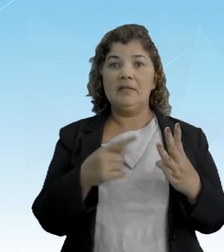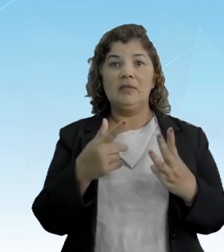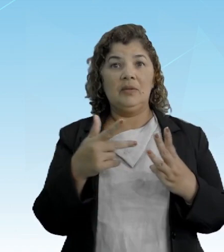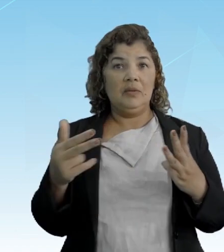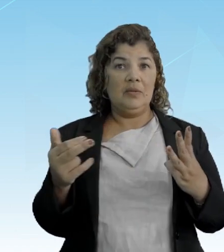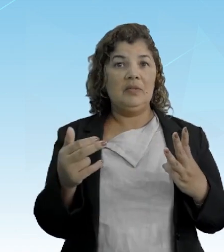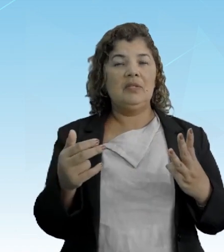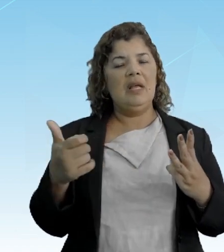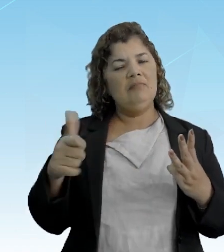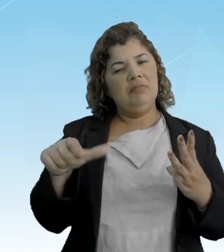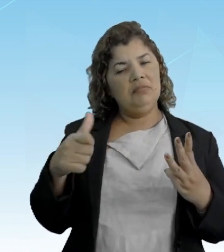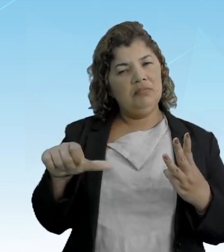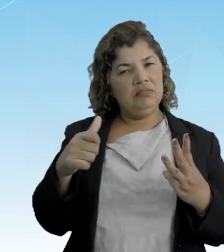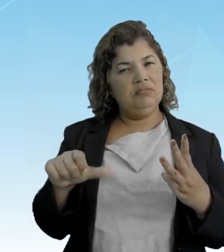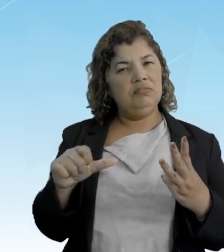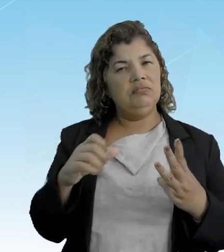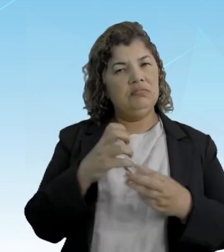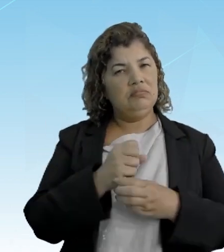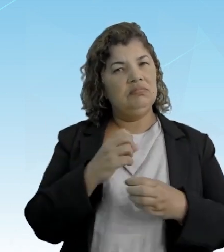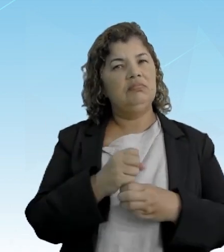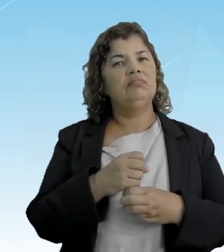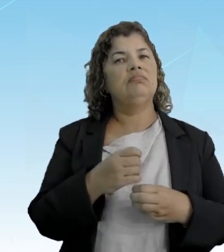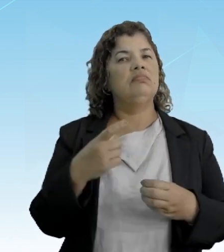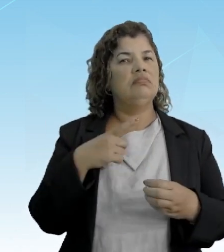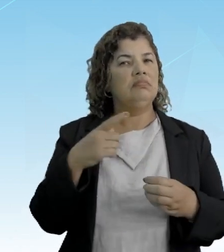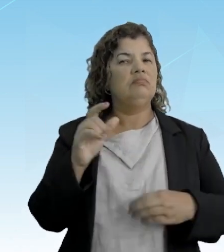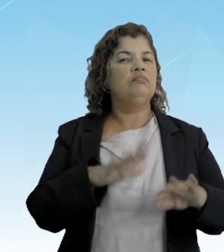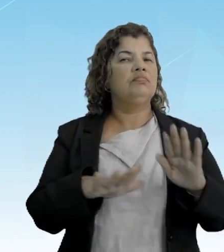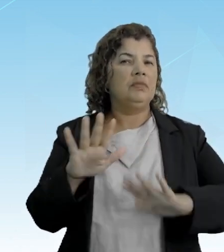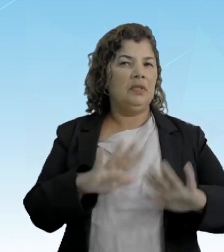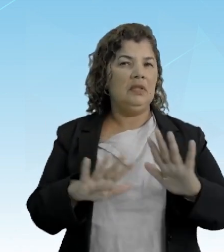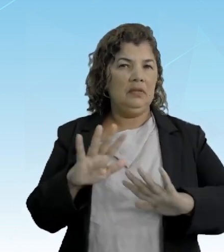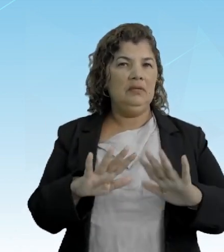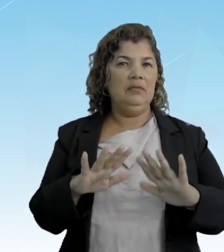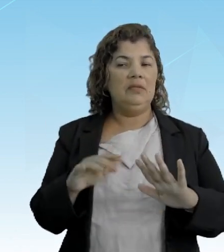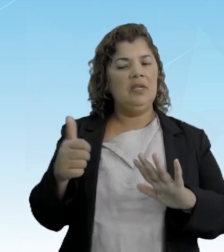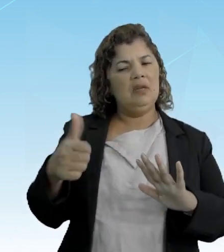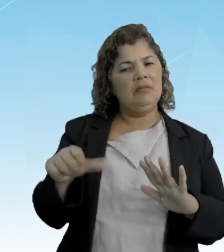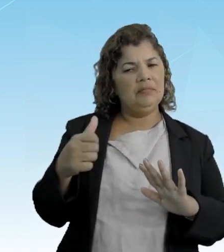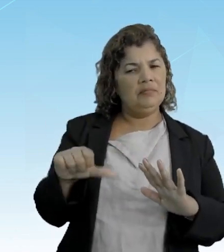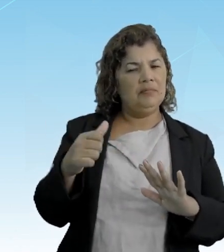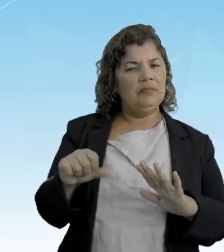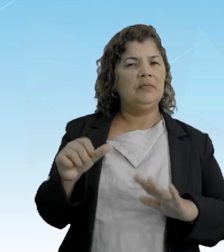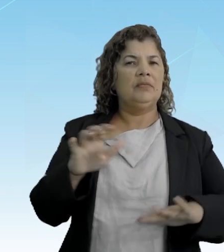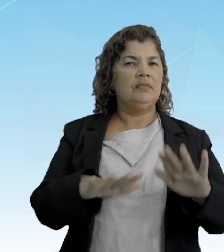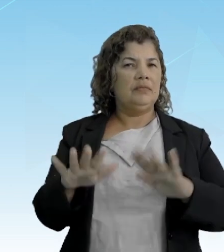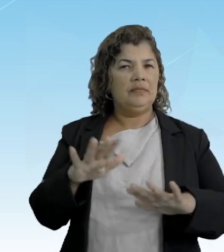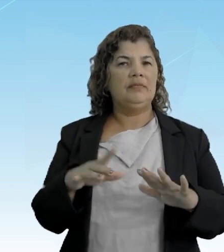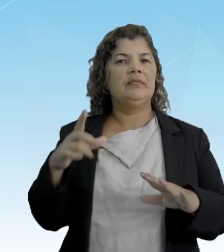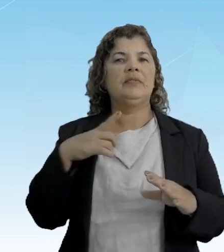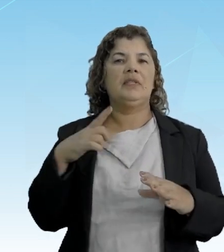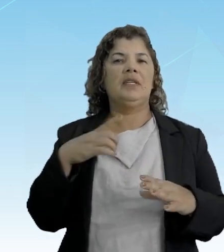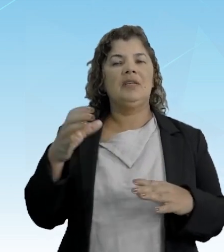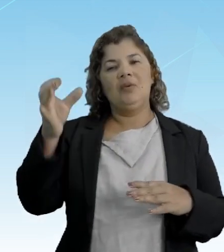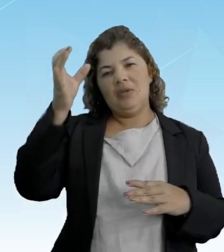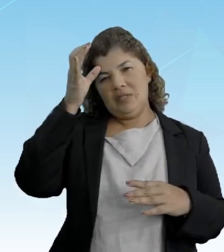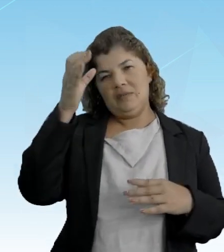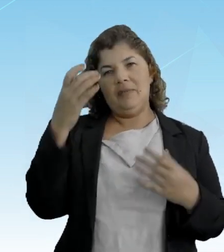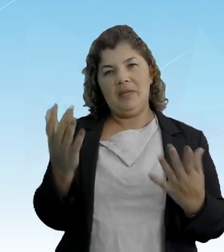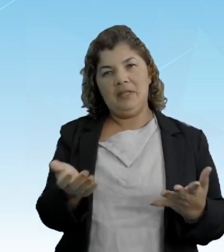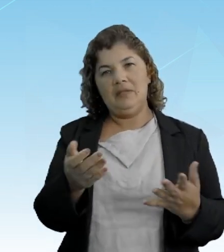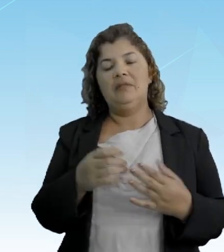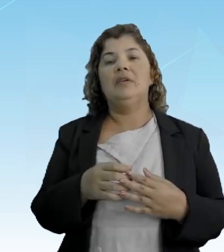nós analisamos os dados de uma forma muito cuidadosa. Ao analisar os dados de forma cuidadosa, nós produzimos conhecimento. E